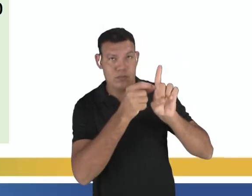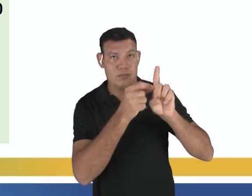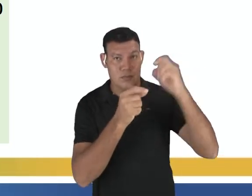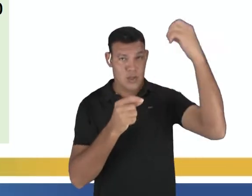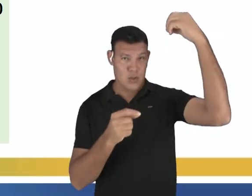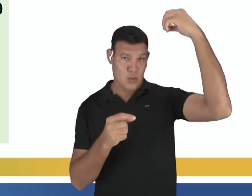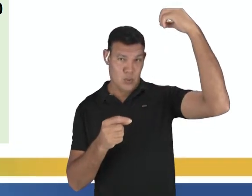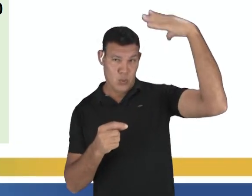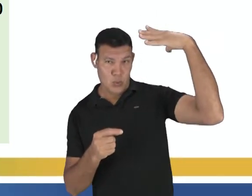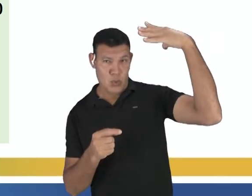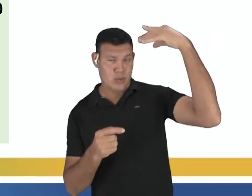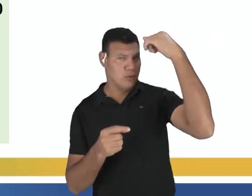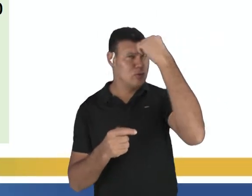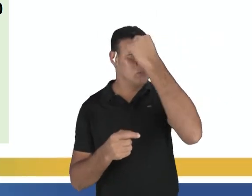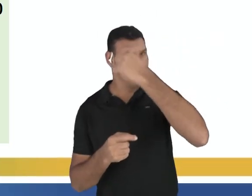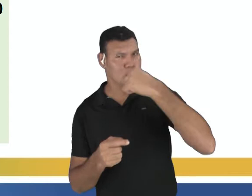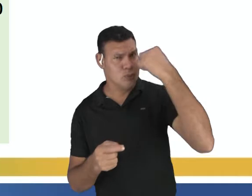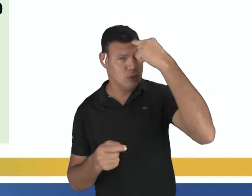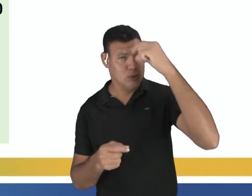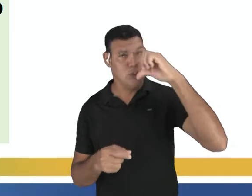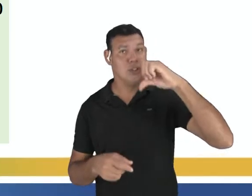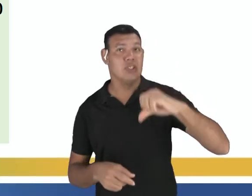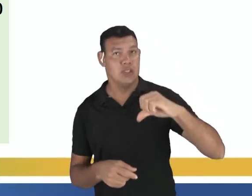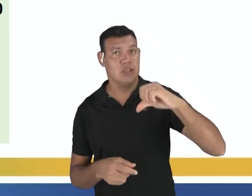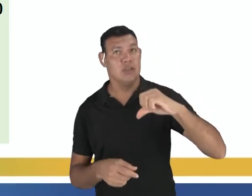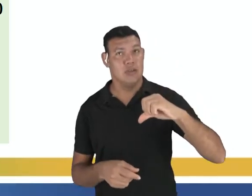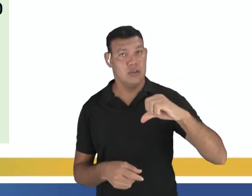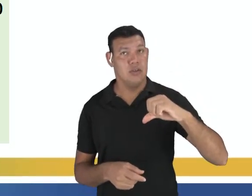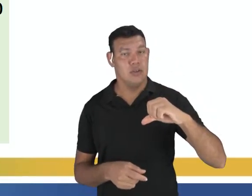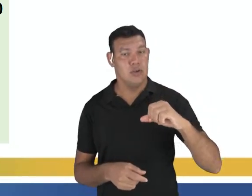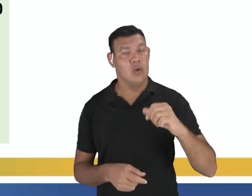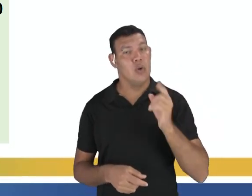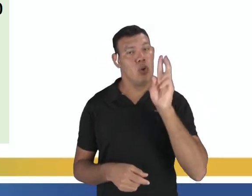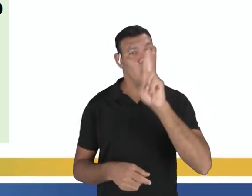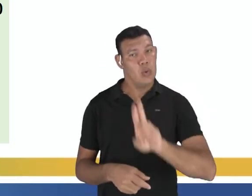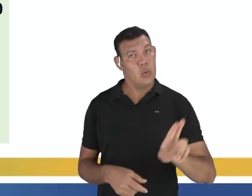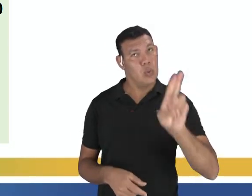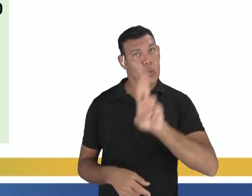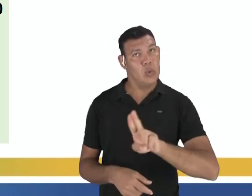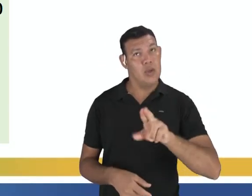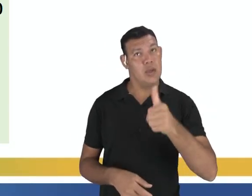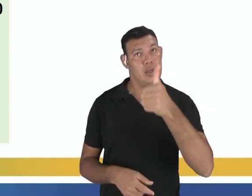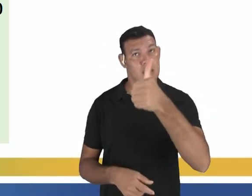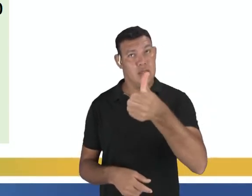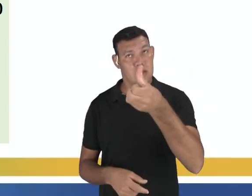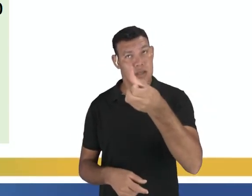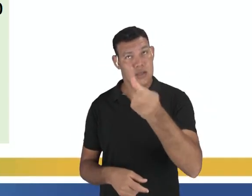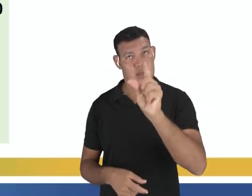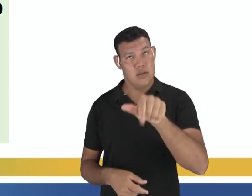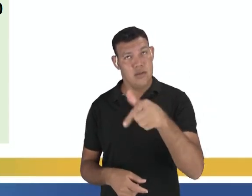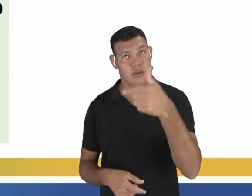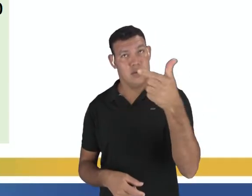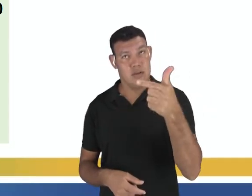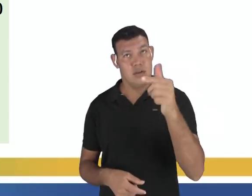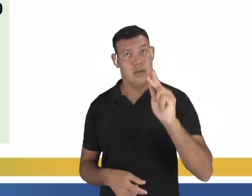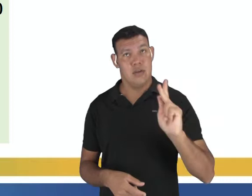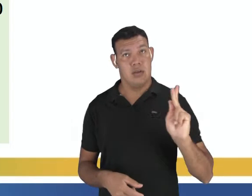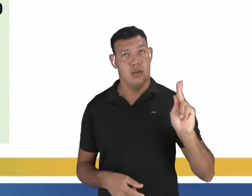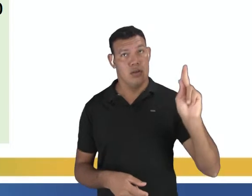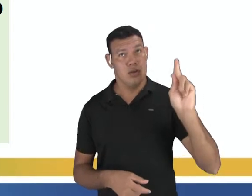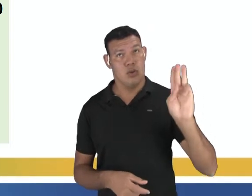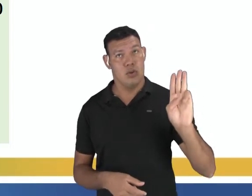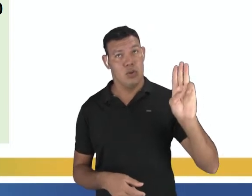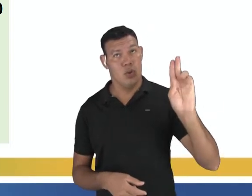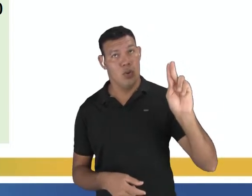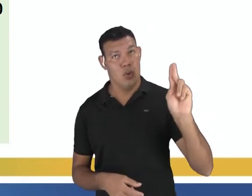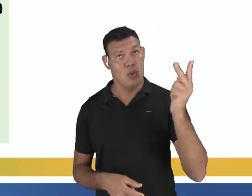lâmpada funcionando naquele período, ela gastou 16,2 kWh, tá? Paro por aí?